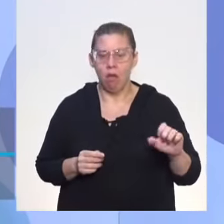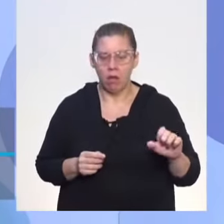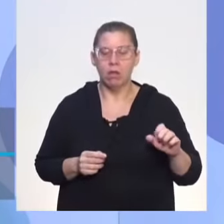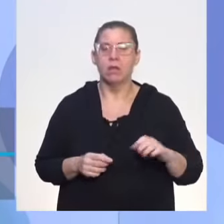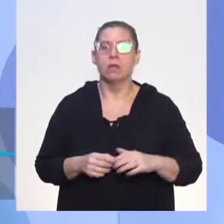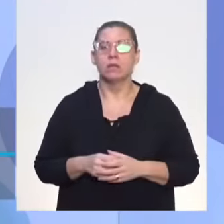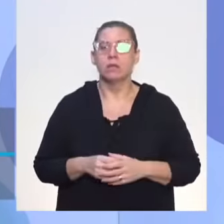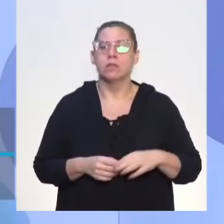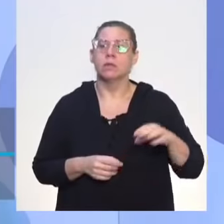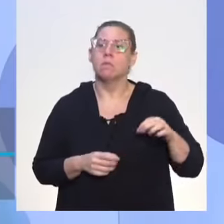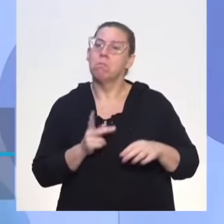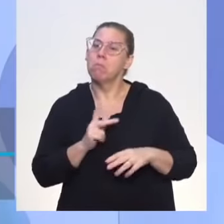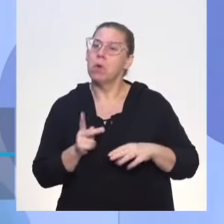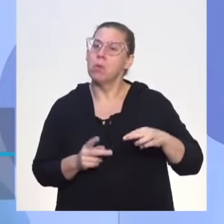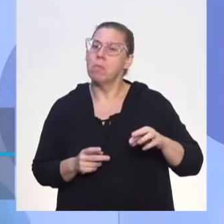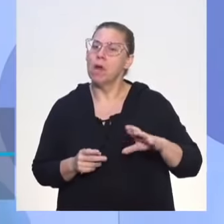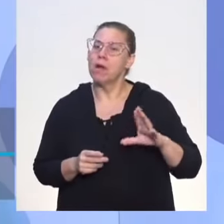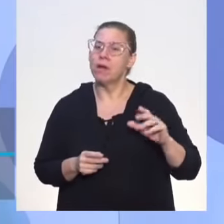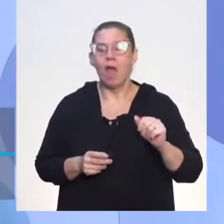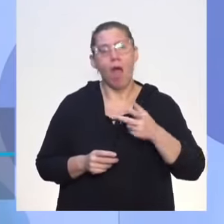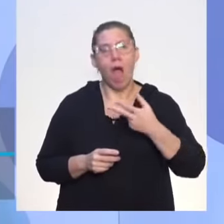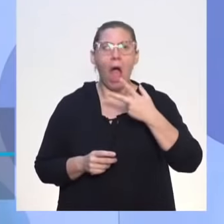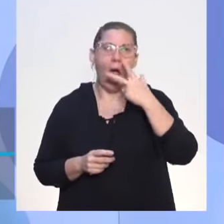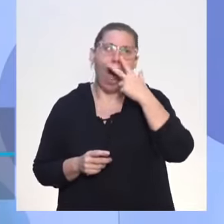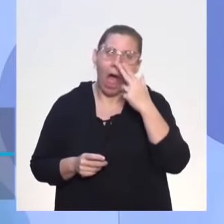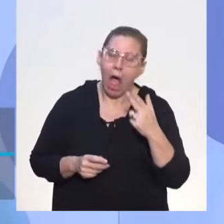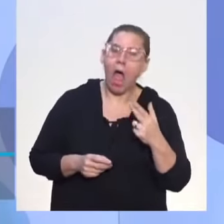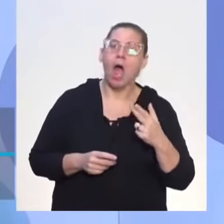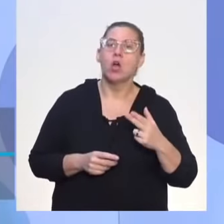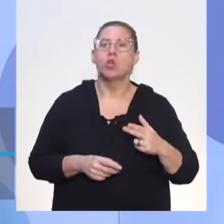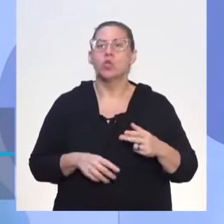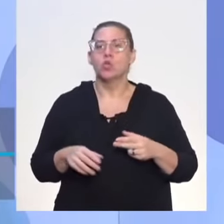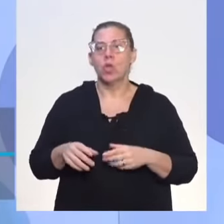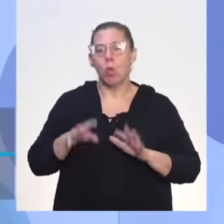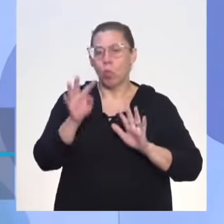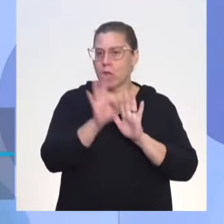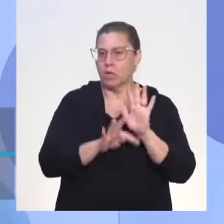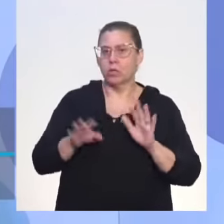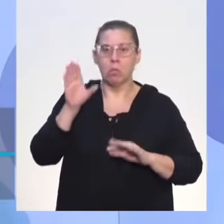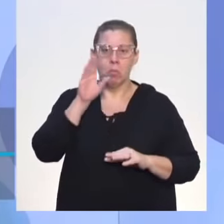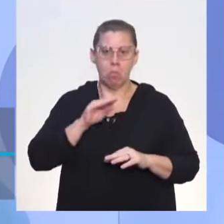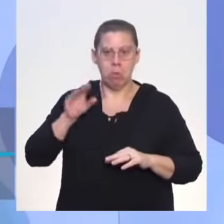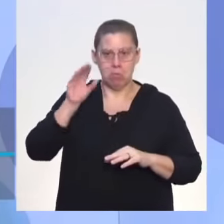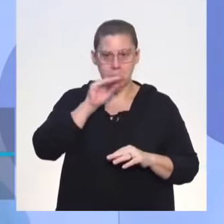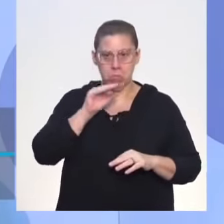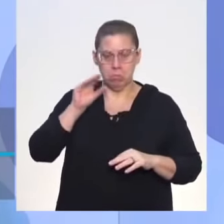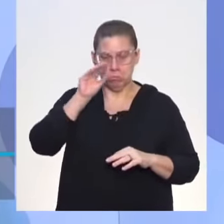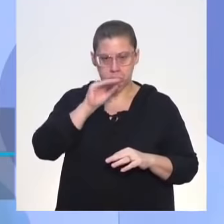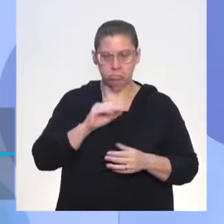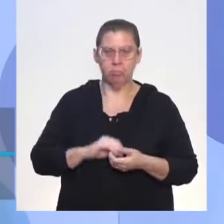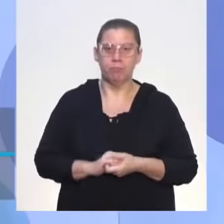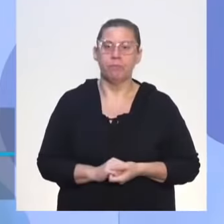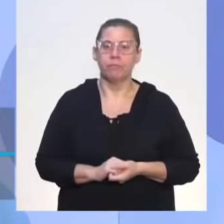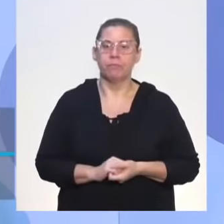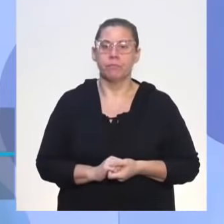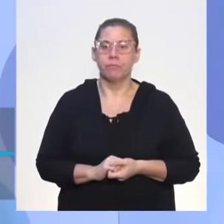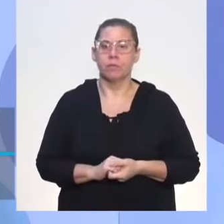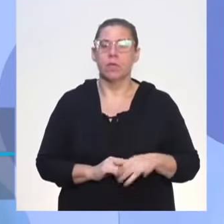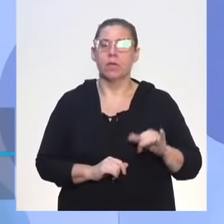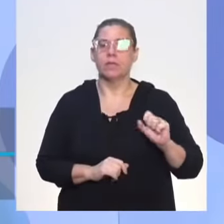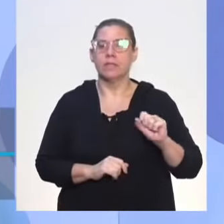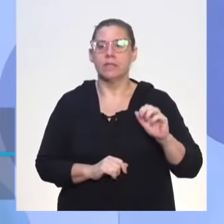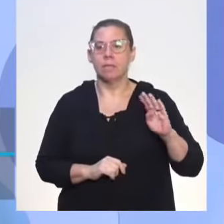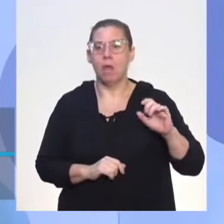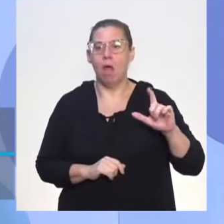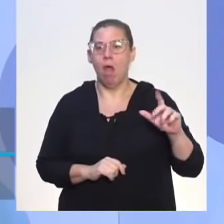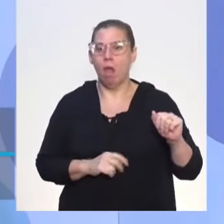Maria, deve ser Maria Cristina, colocou, eu acho que seria um texto falado. É, a Isabela, do